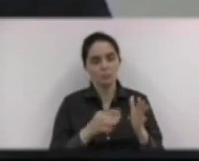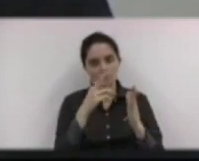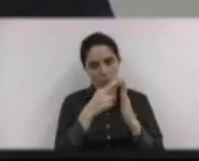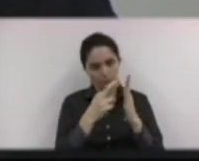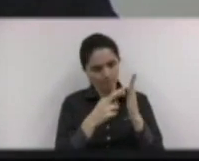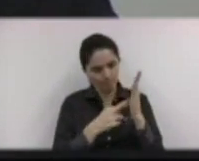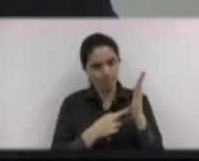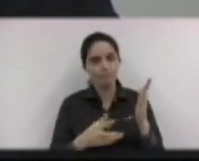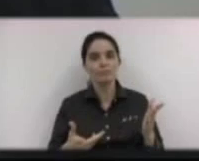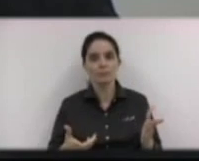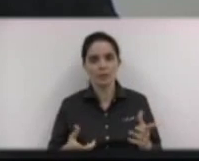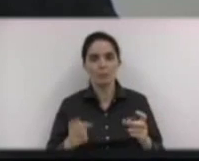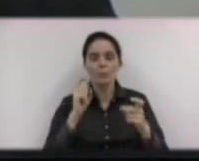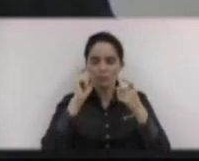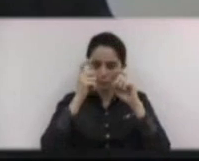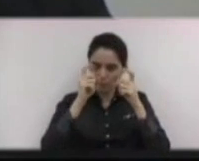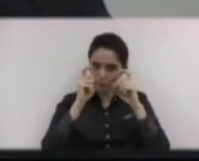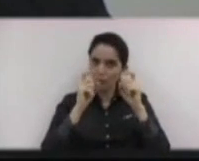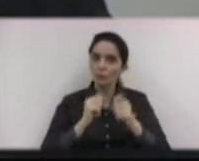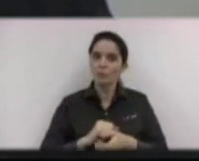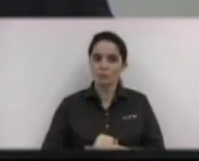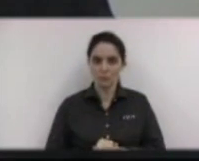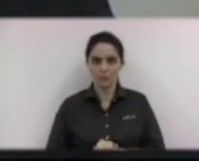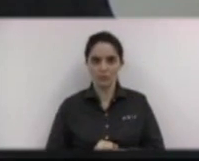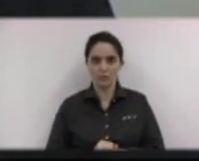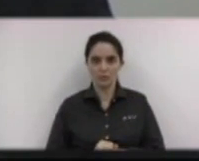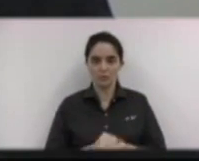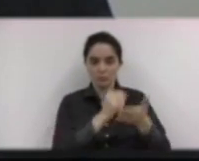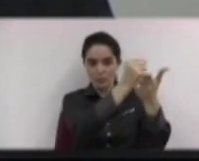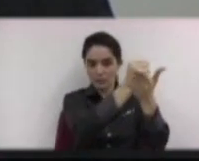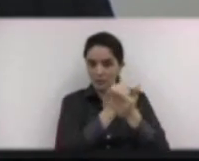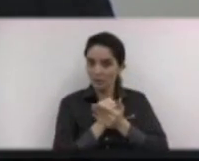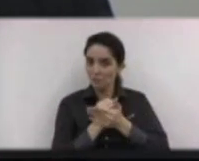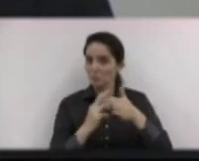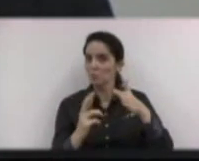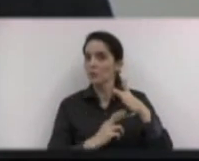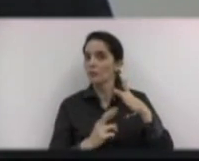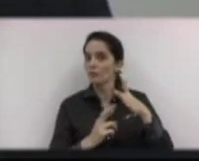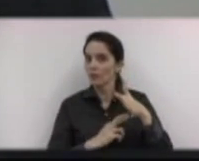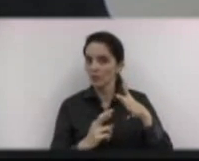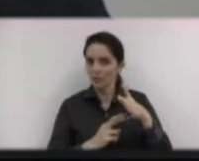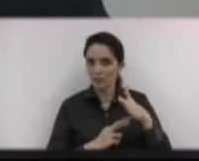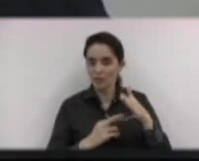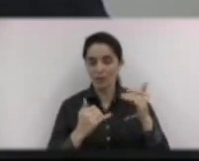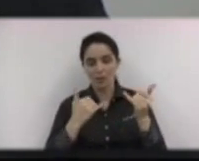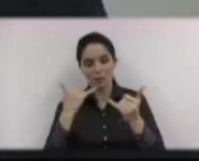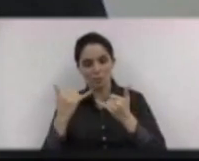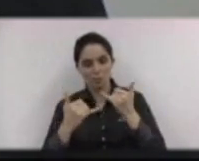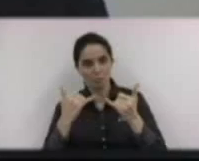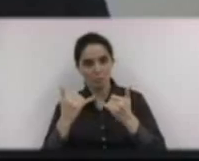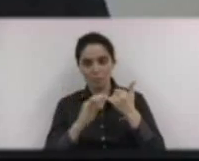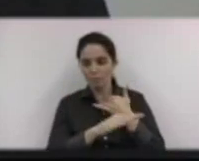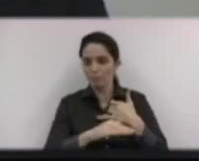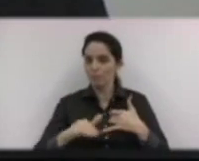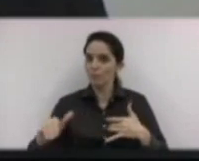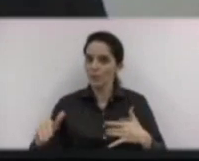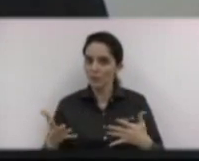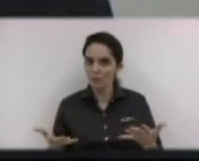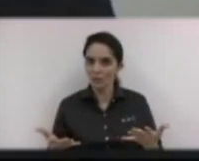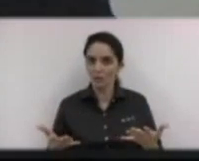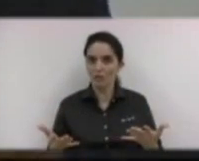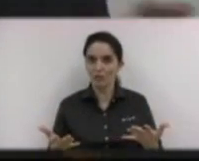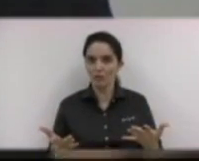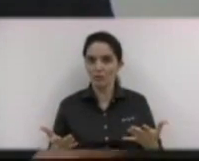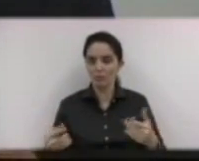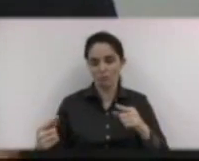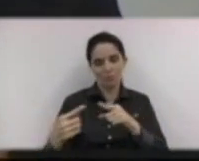realmente é preocupante, porque muitas vezes nós podemos trazer aí numa feirinha dessa brinquedos que não são adequados para as